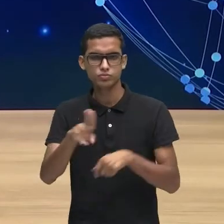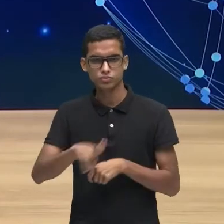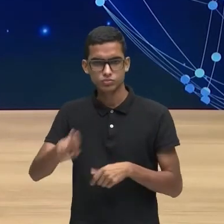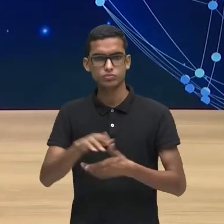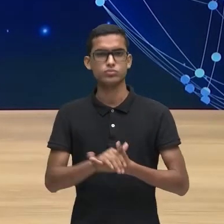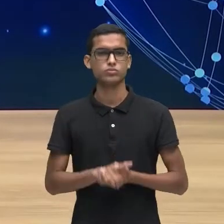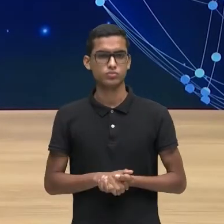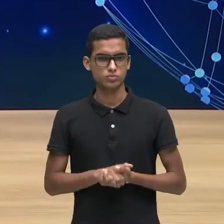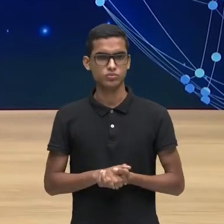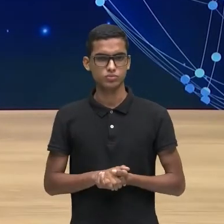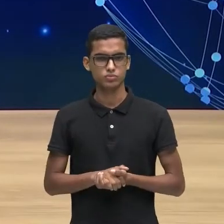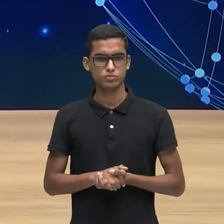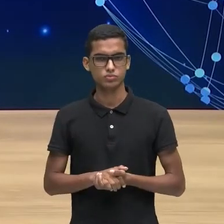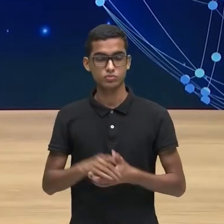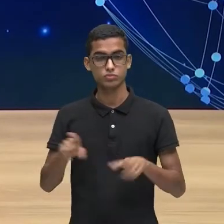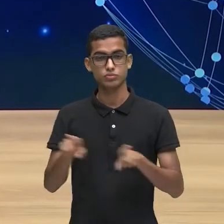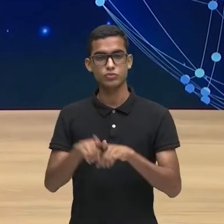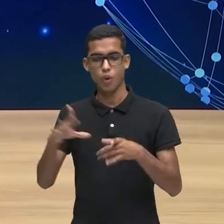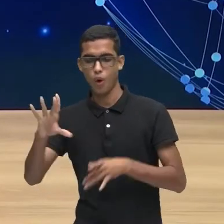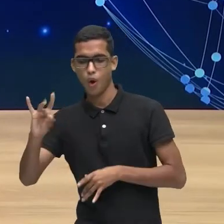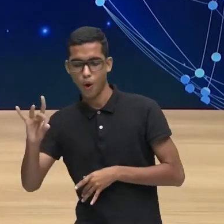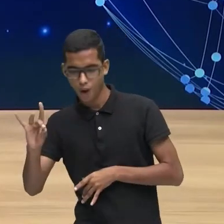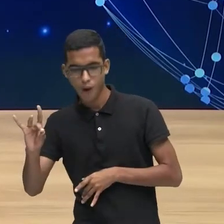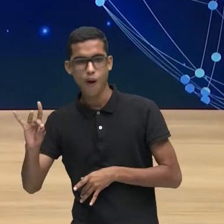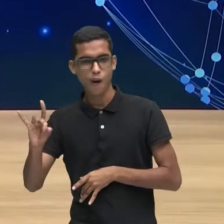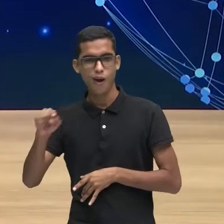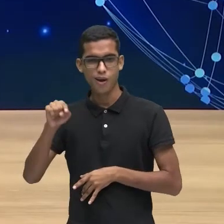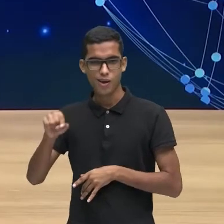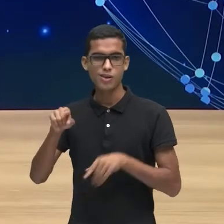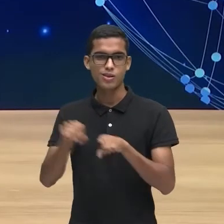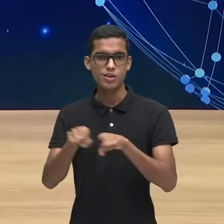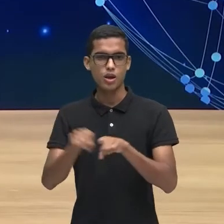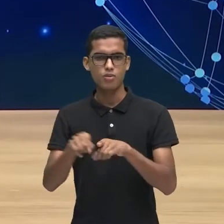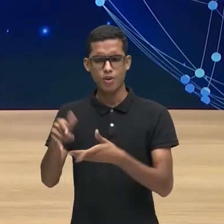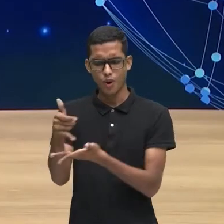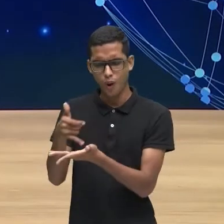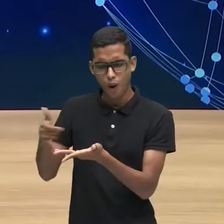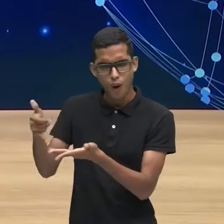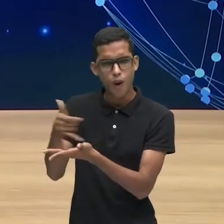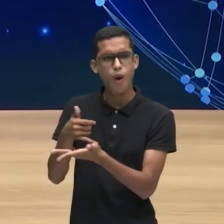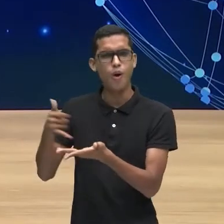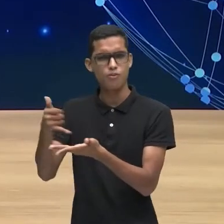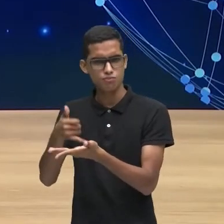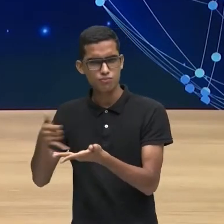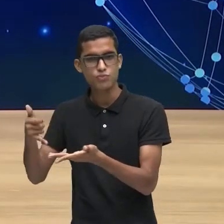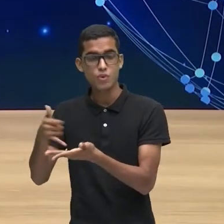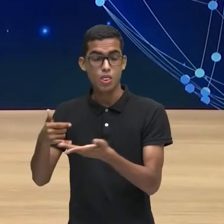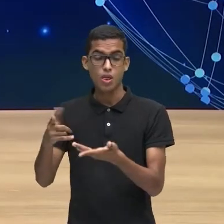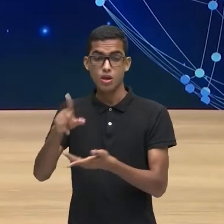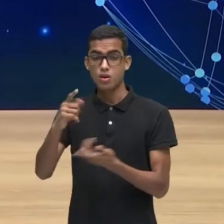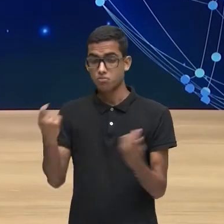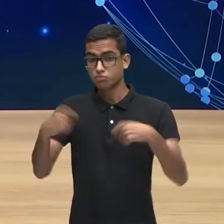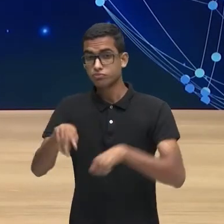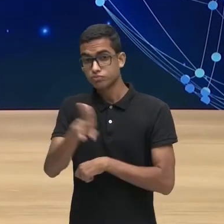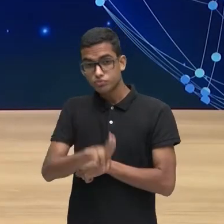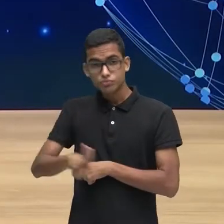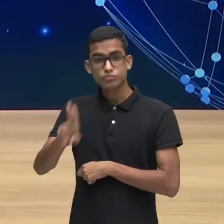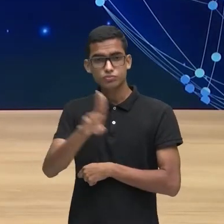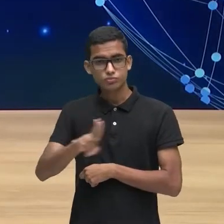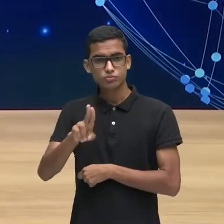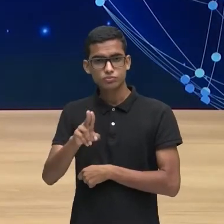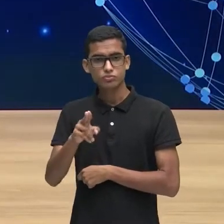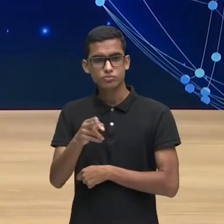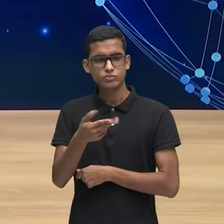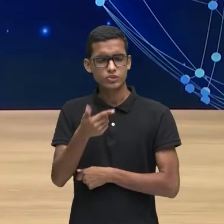do aglutinante, que são a cola, o óleo e também você pode utilizar um pouco de